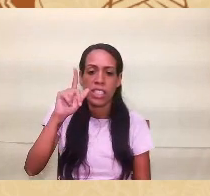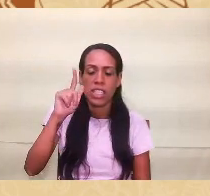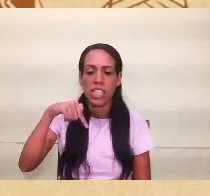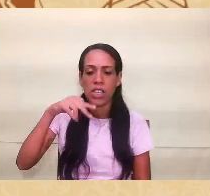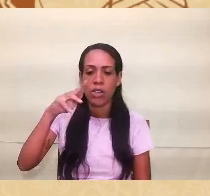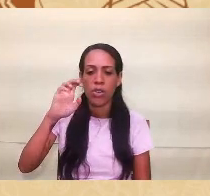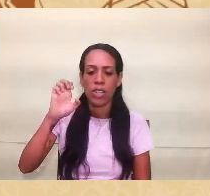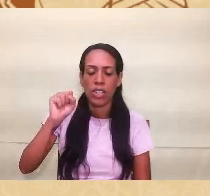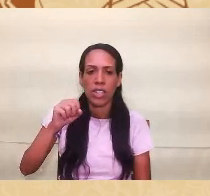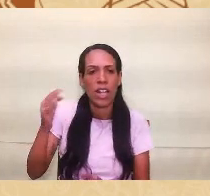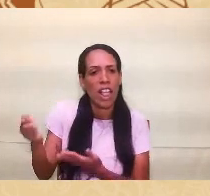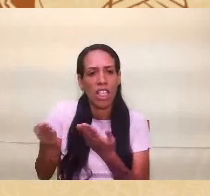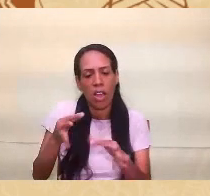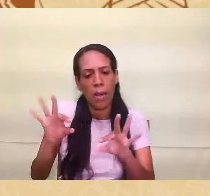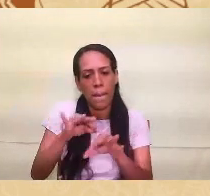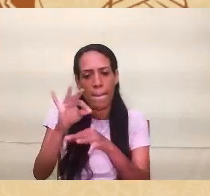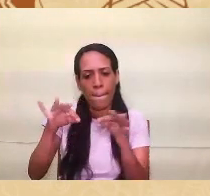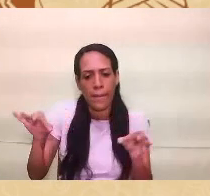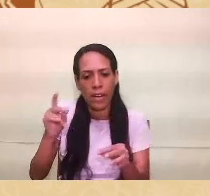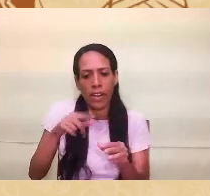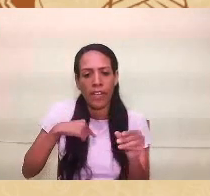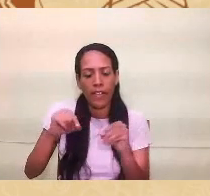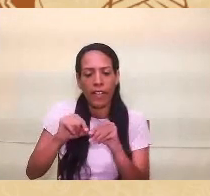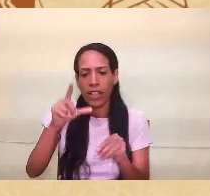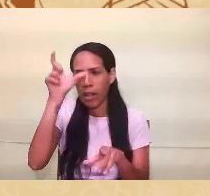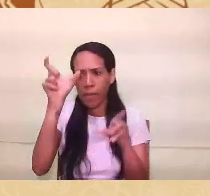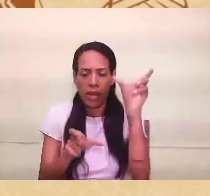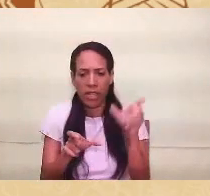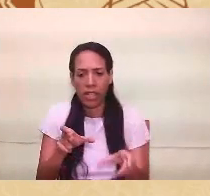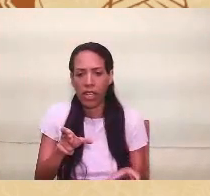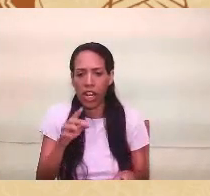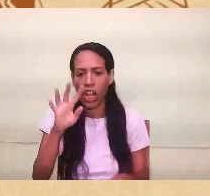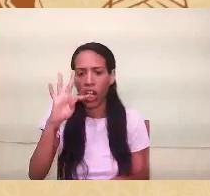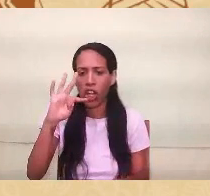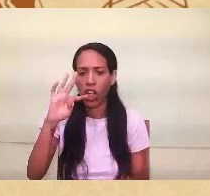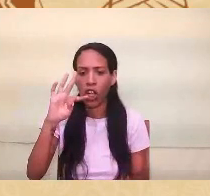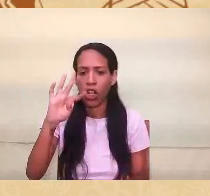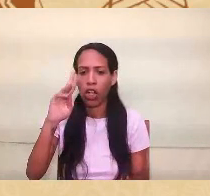presente. Eu vou fazer a minha apresentação em tupi. O que está em branco